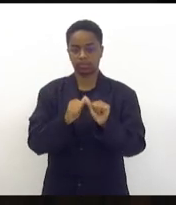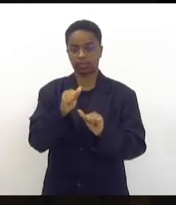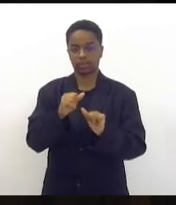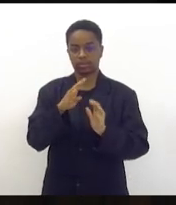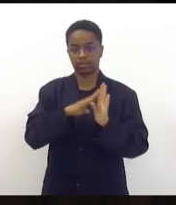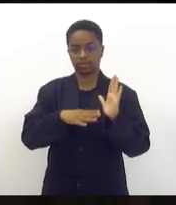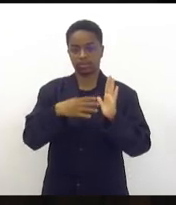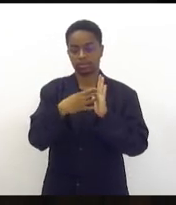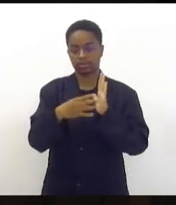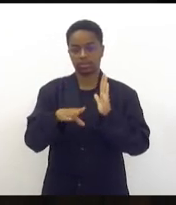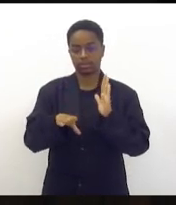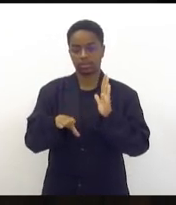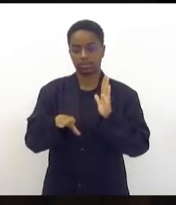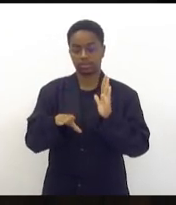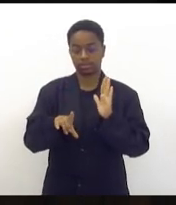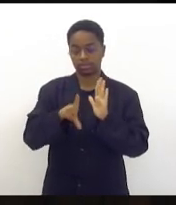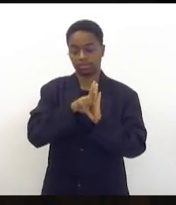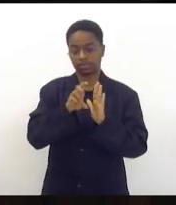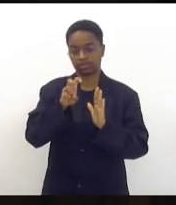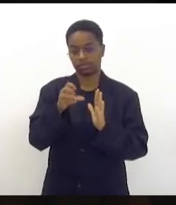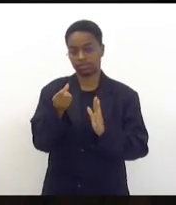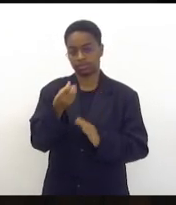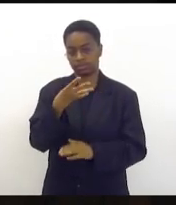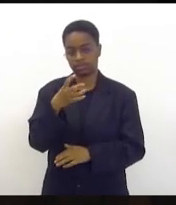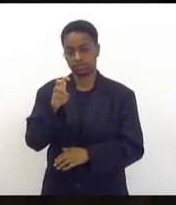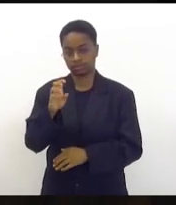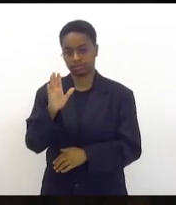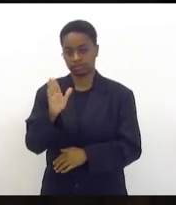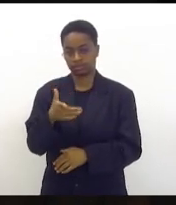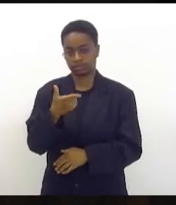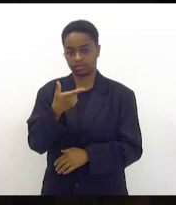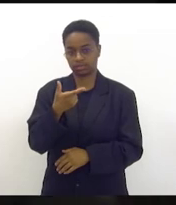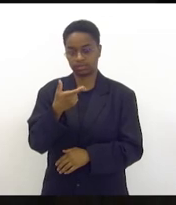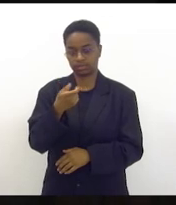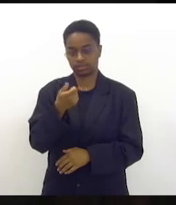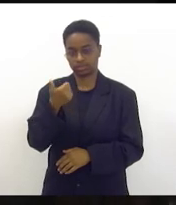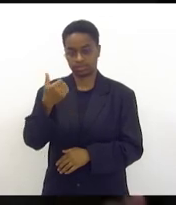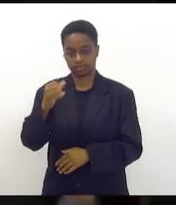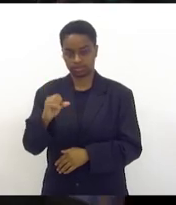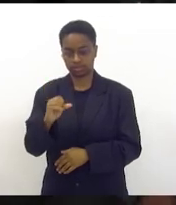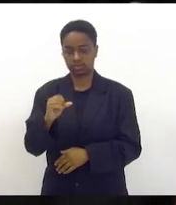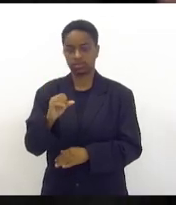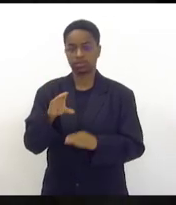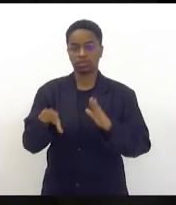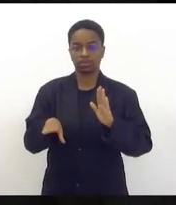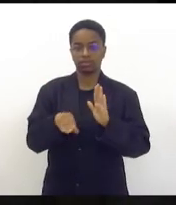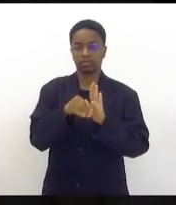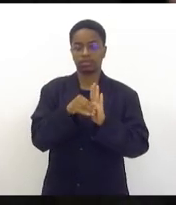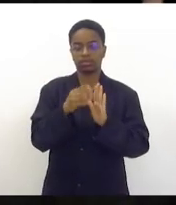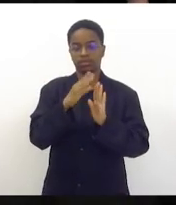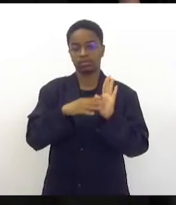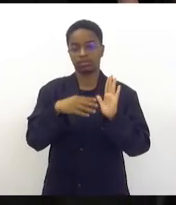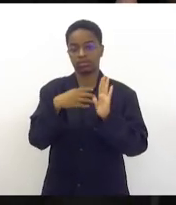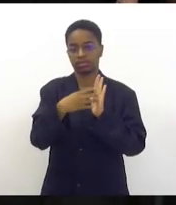da lei 5.645, de 6 de janeiro de 2010, incluindo no calendário